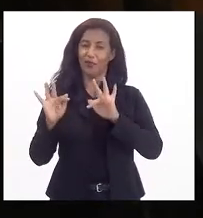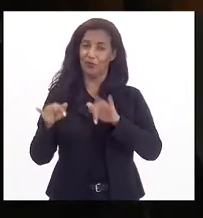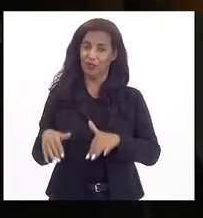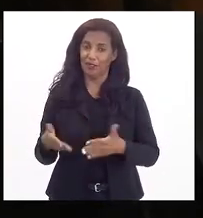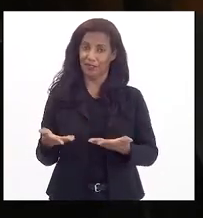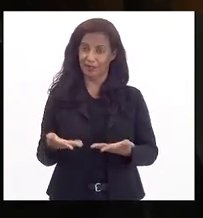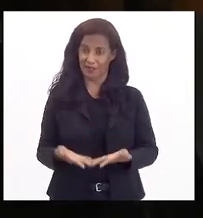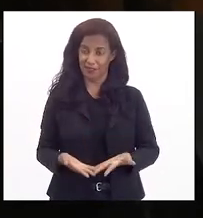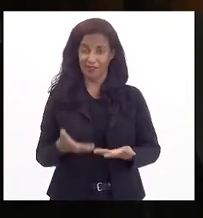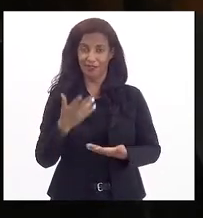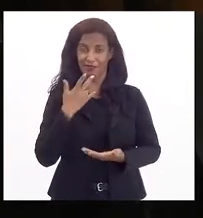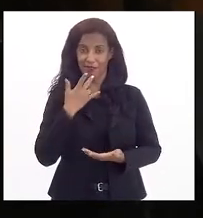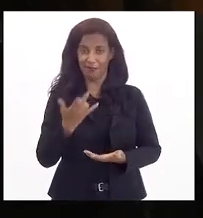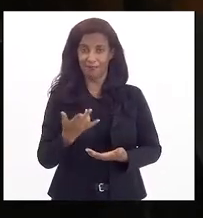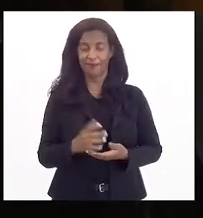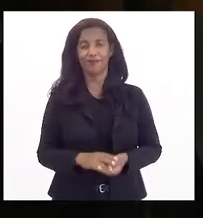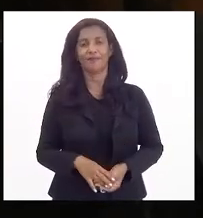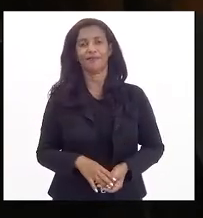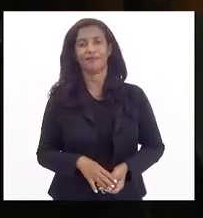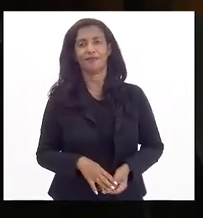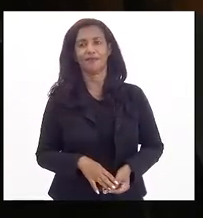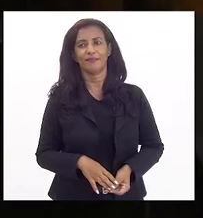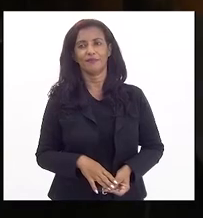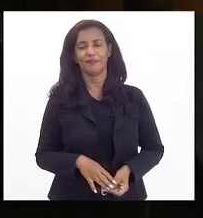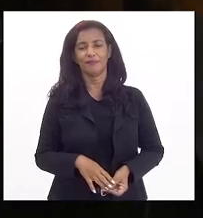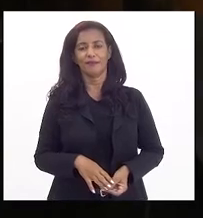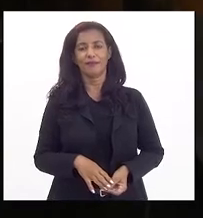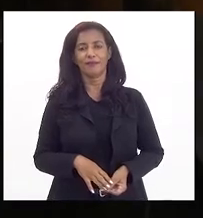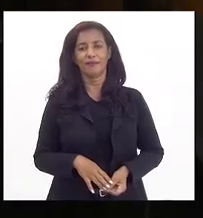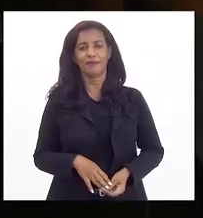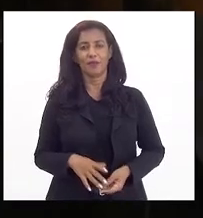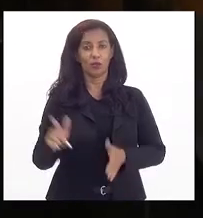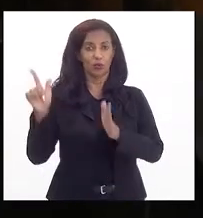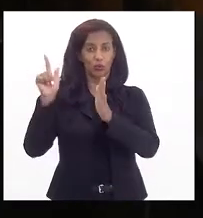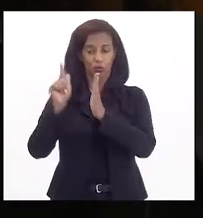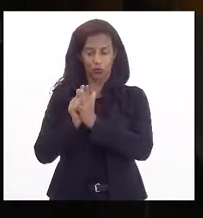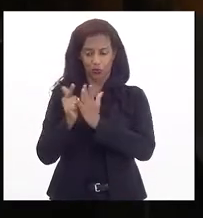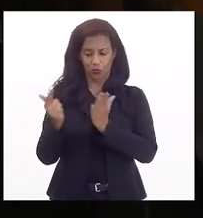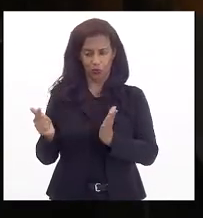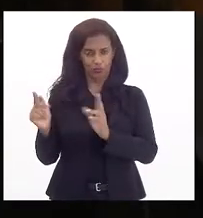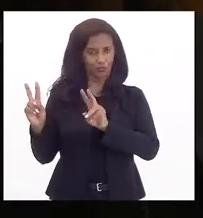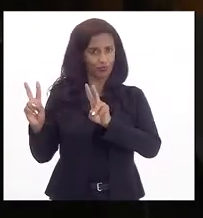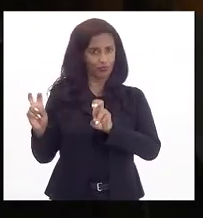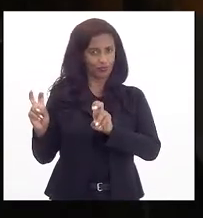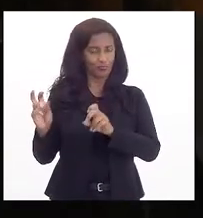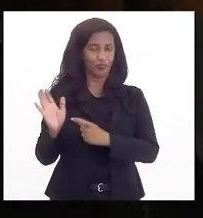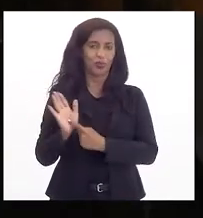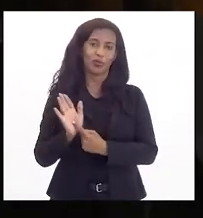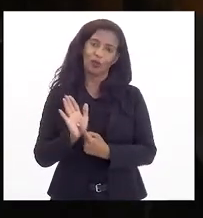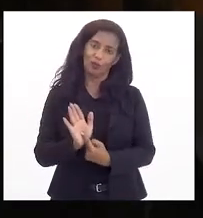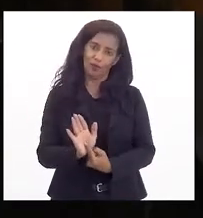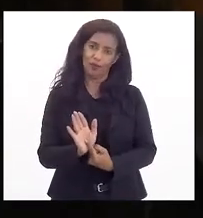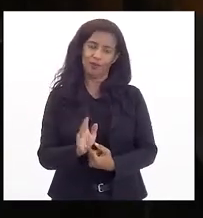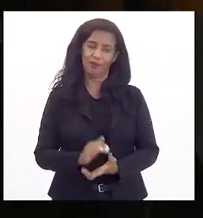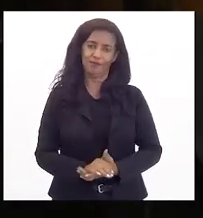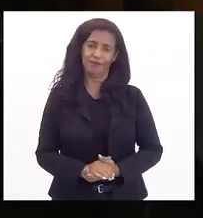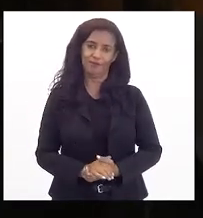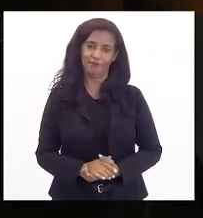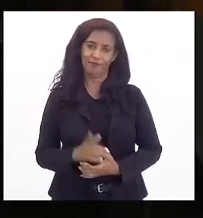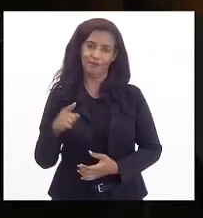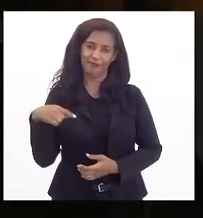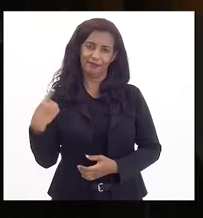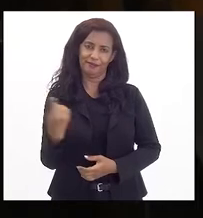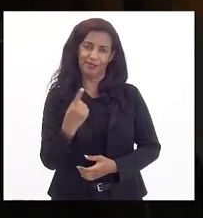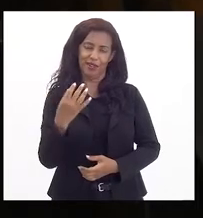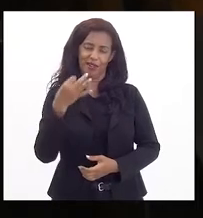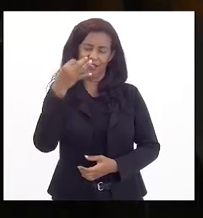dizendo que esta matéria que saiu hoje só mostra que nós